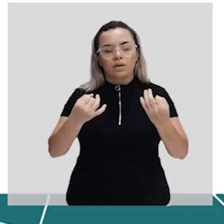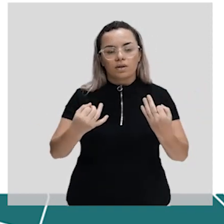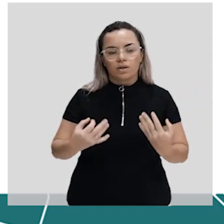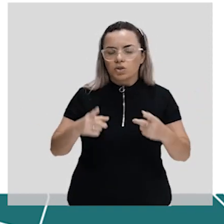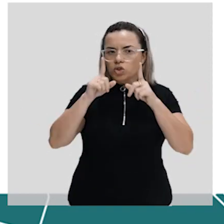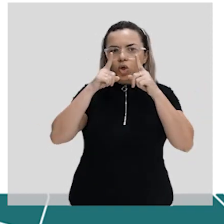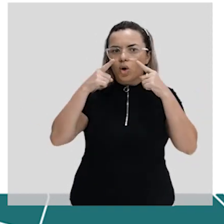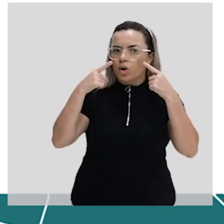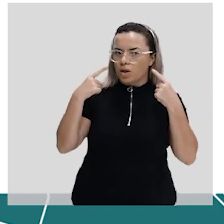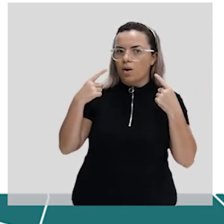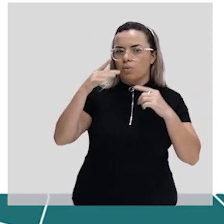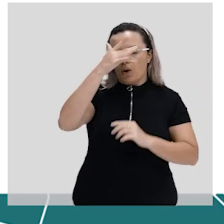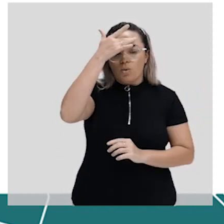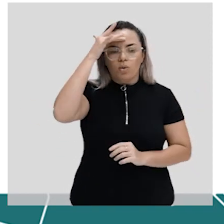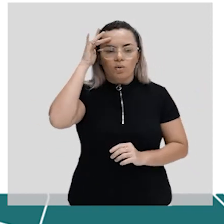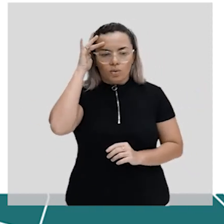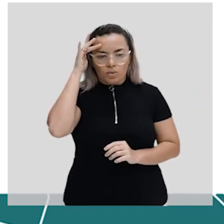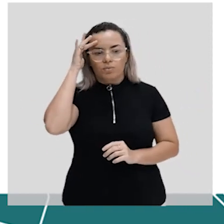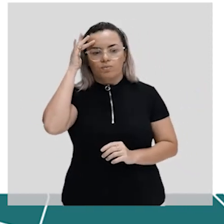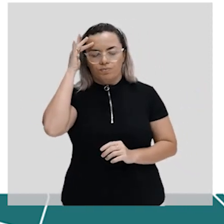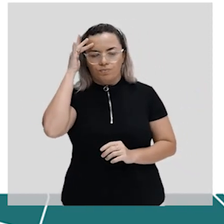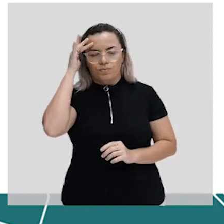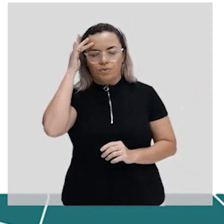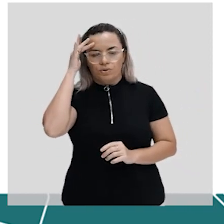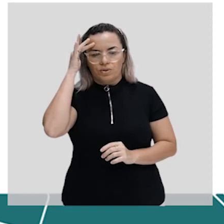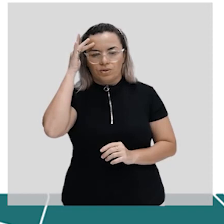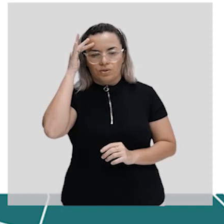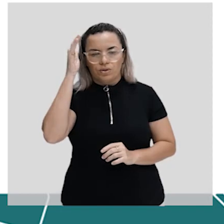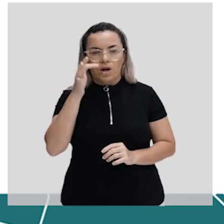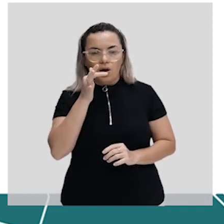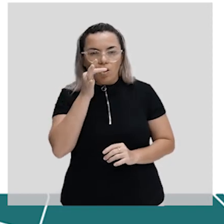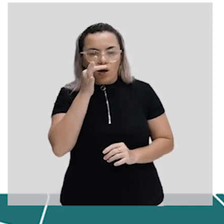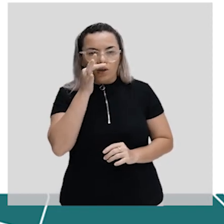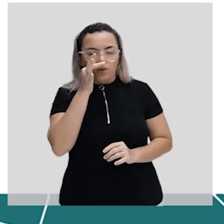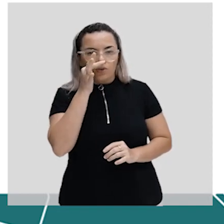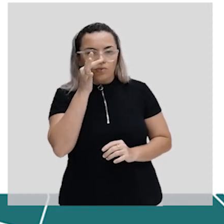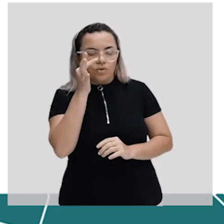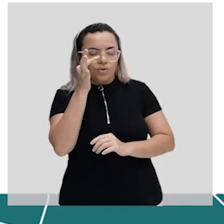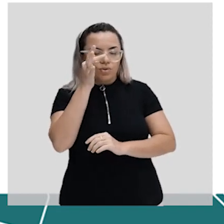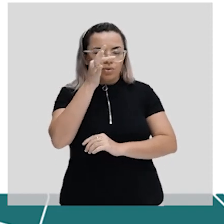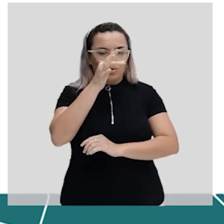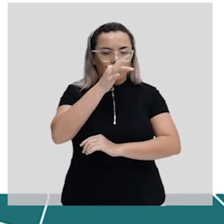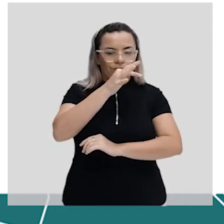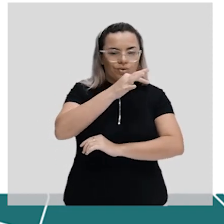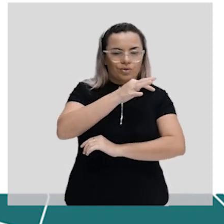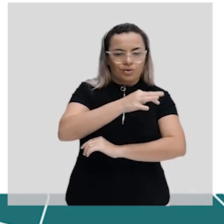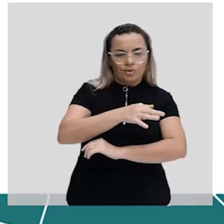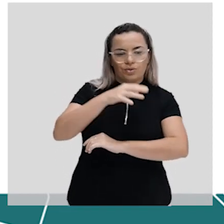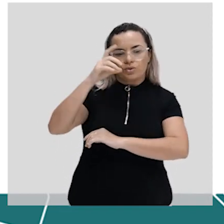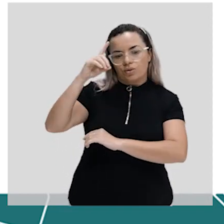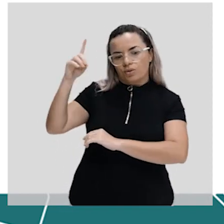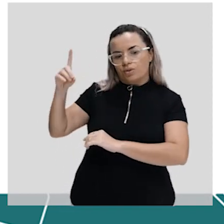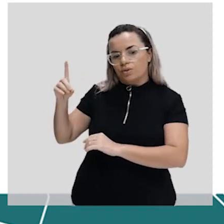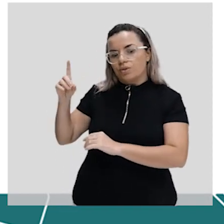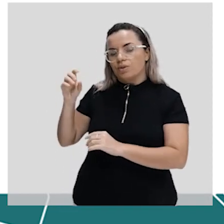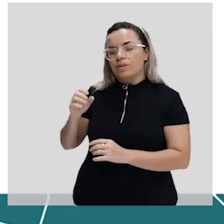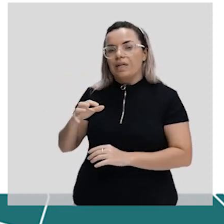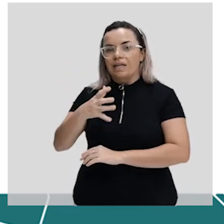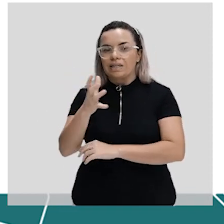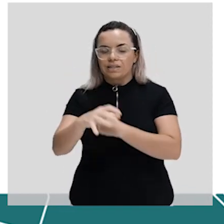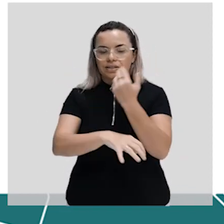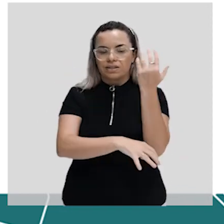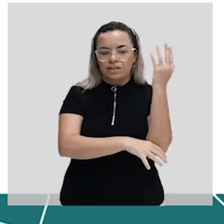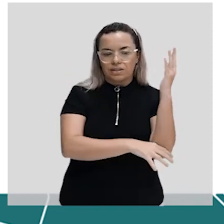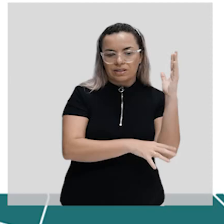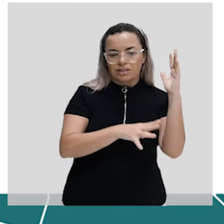por alguém. Murchando as flores ao tombar do dia. Dos laranjais hão de cair os pombos, lembrando-se daquela